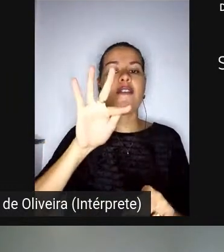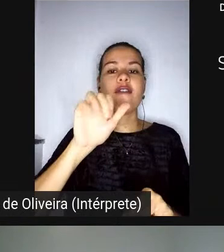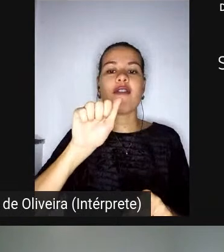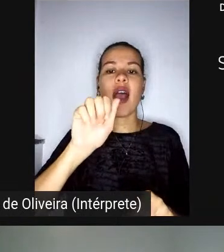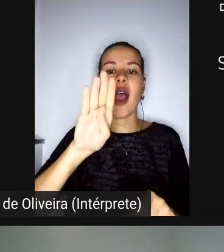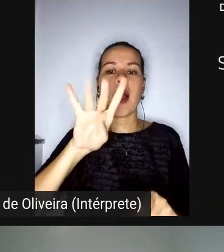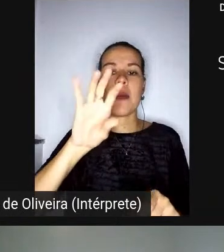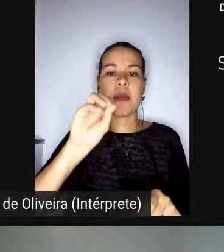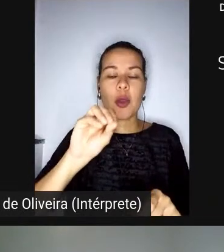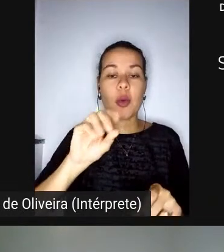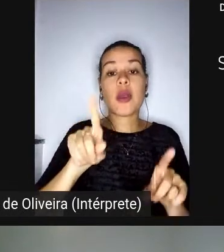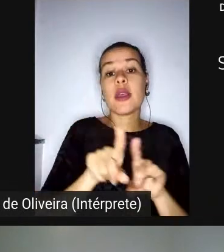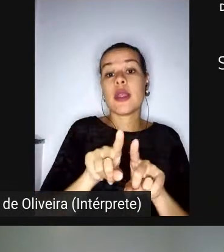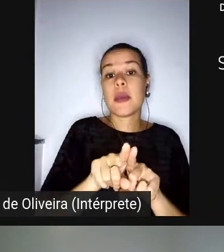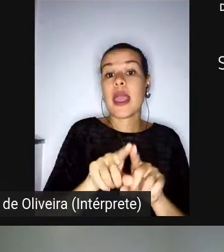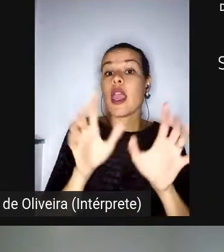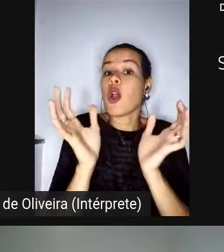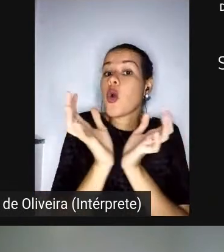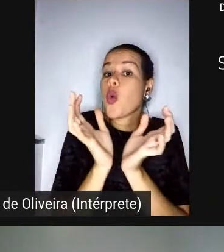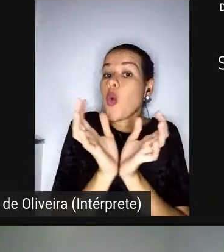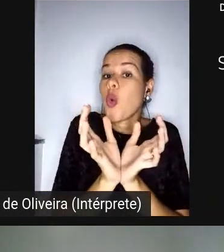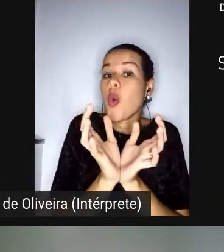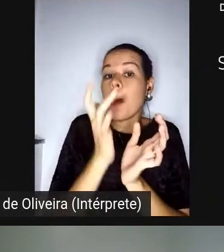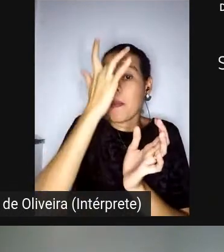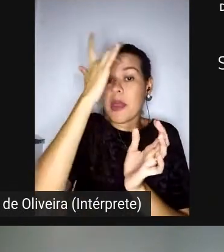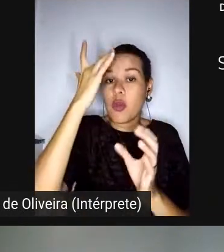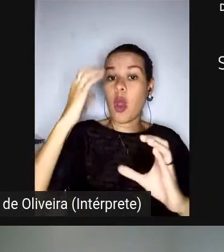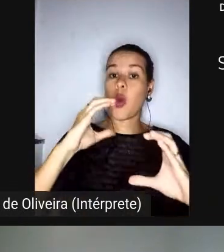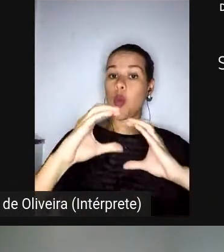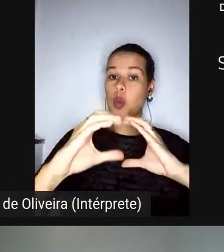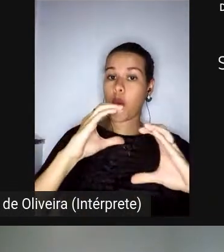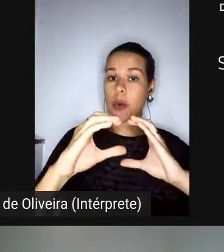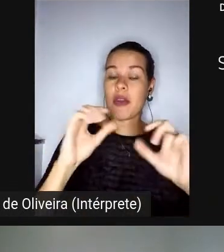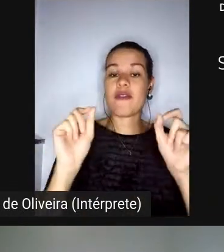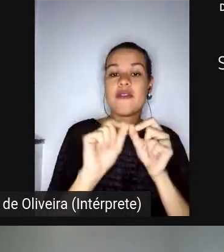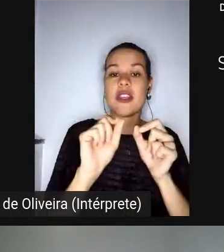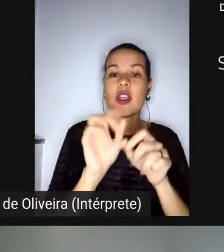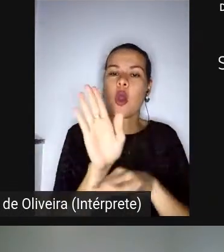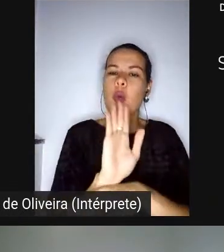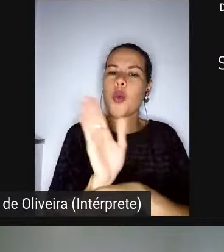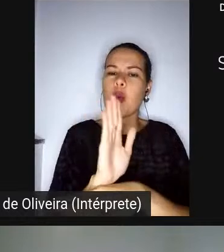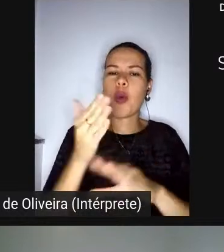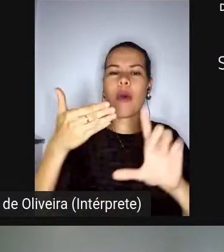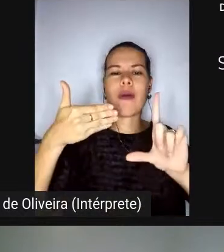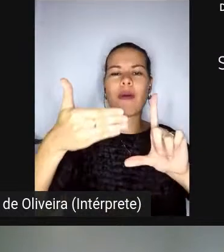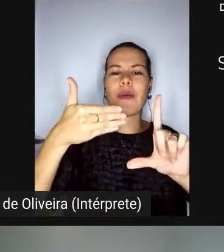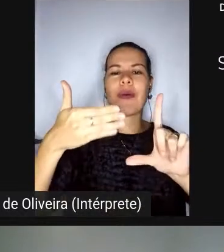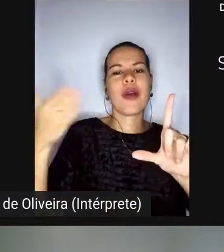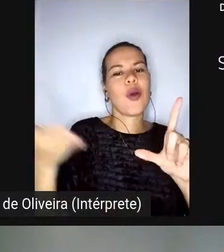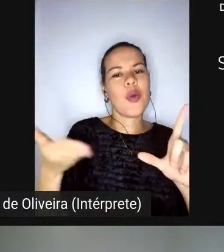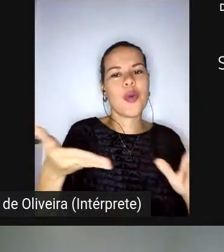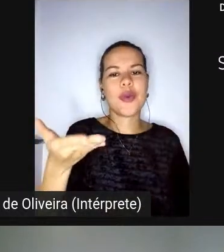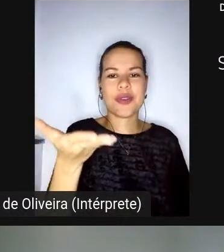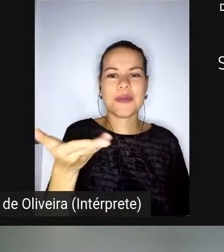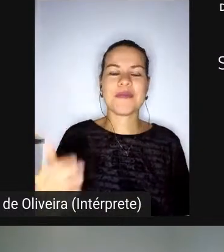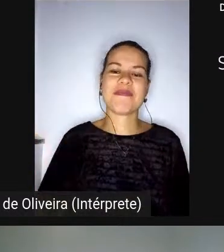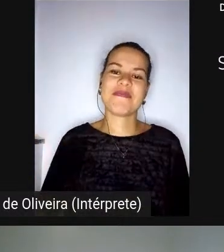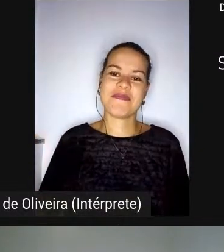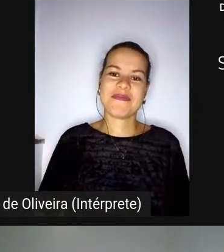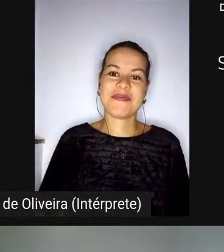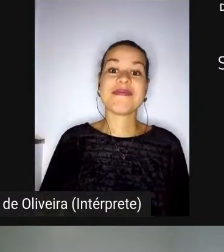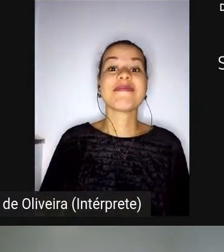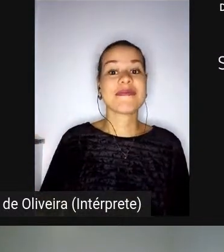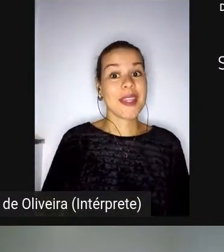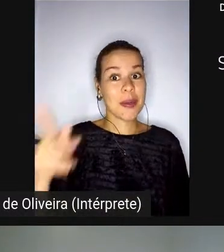que tá aqui é fazendo essa Live acontecer as boas-vindas ao professor meu